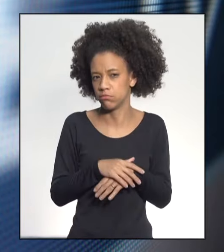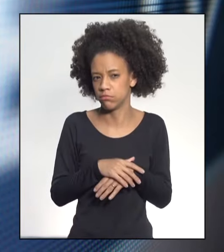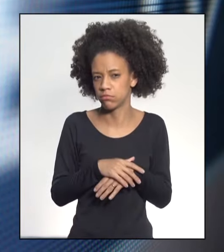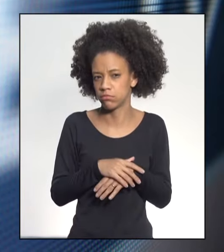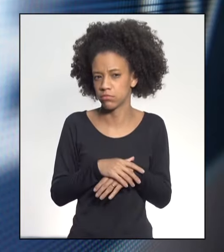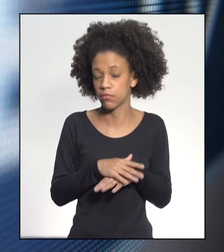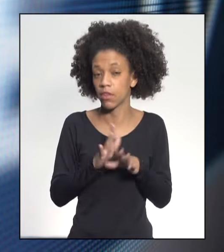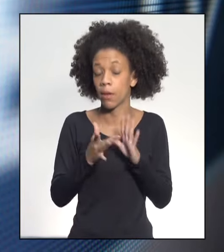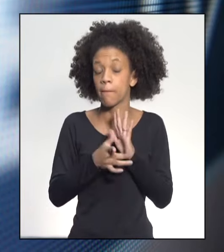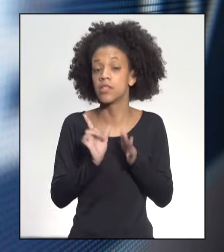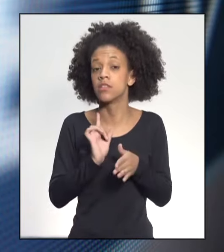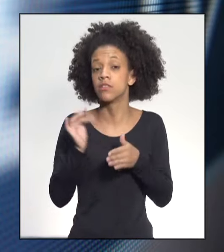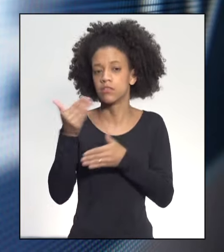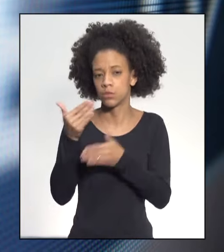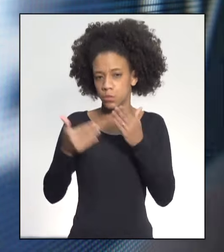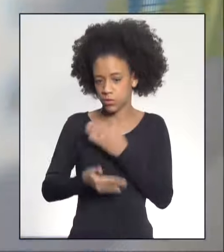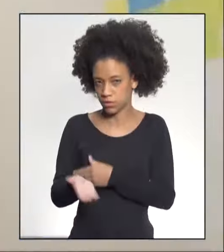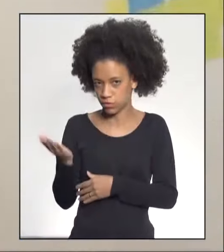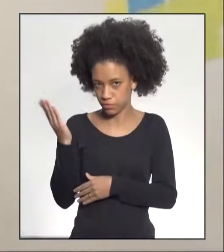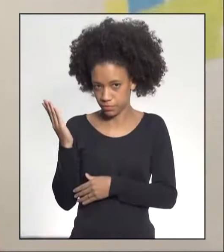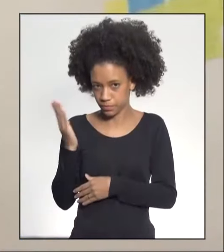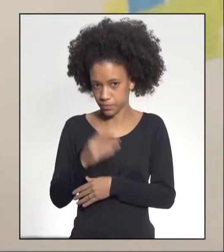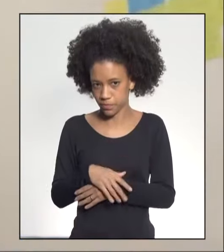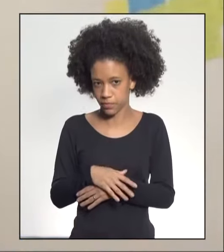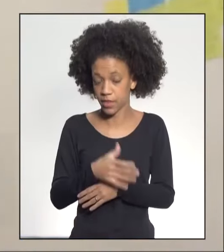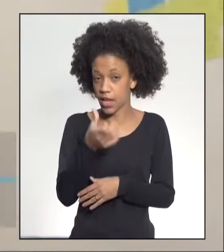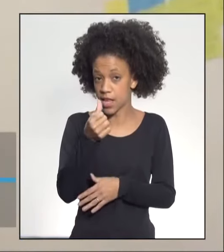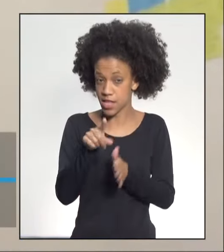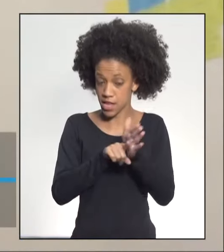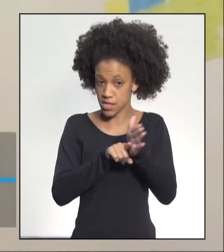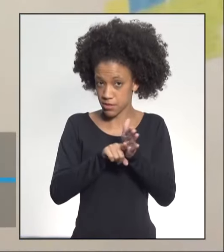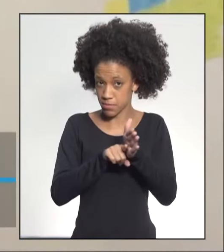que, antes da gente fazer esse slide aqui, seis fontes de informação.